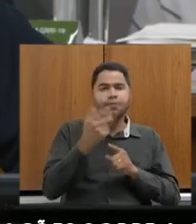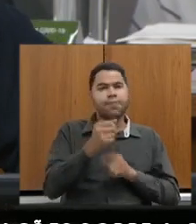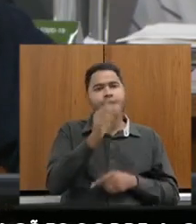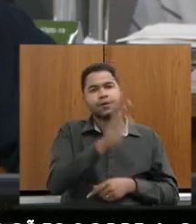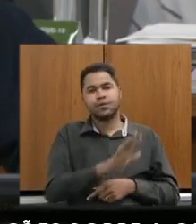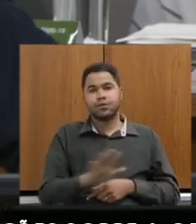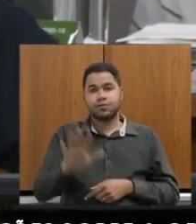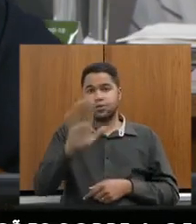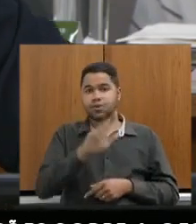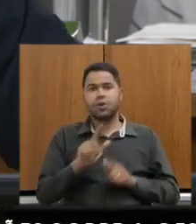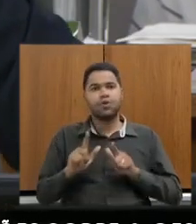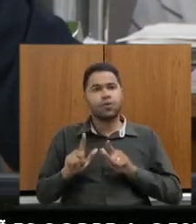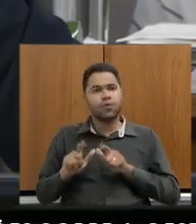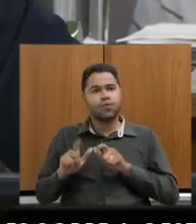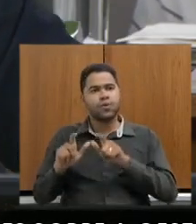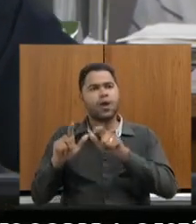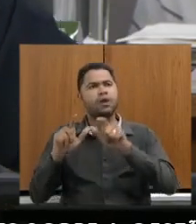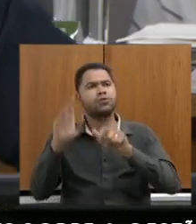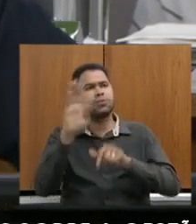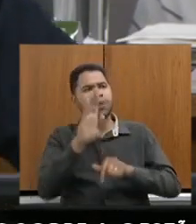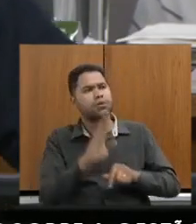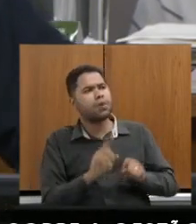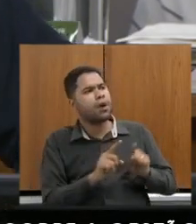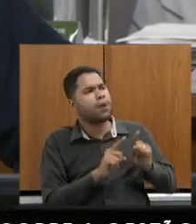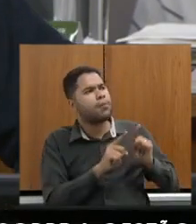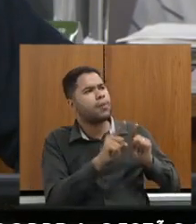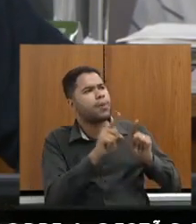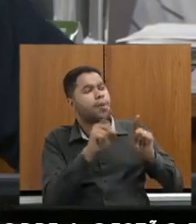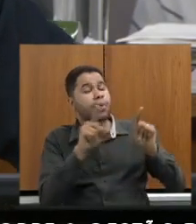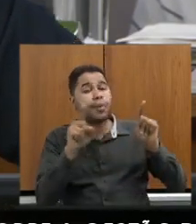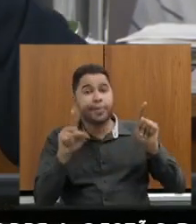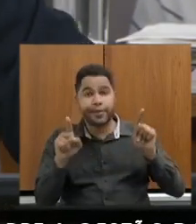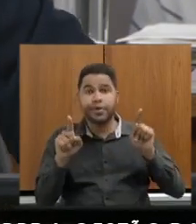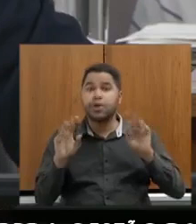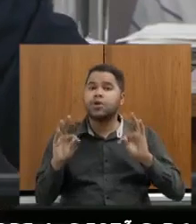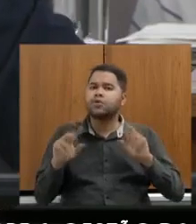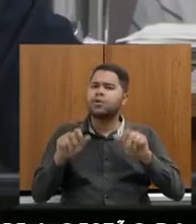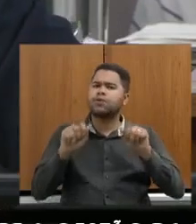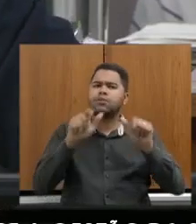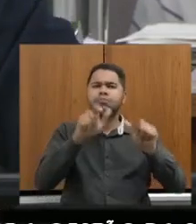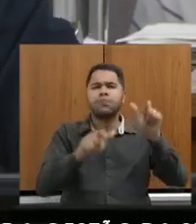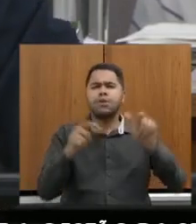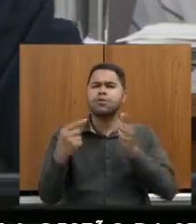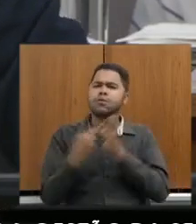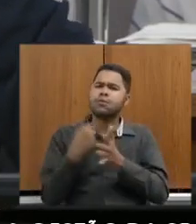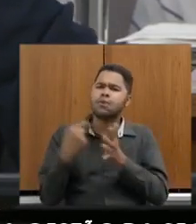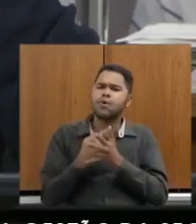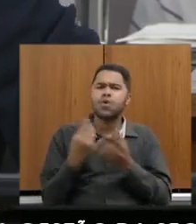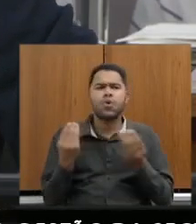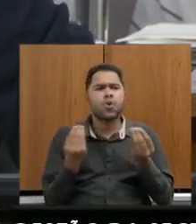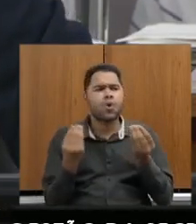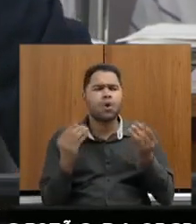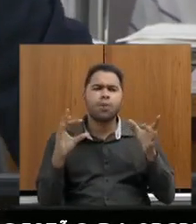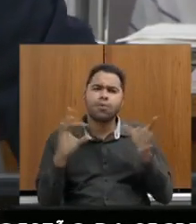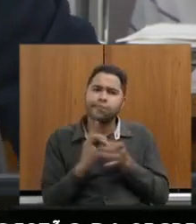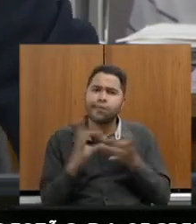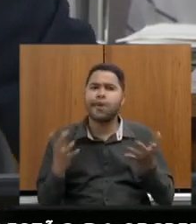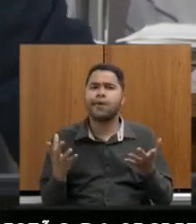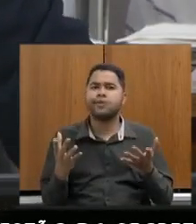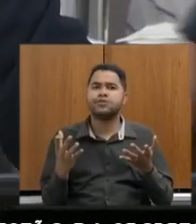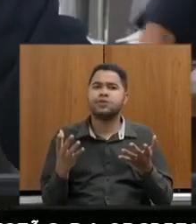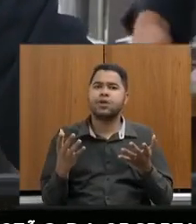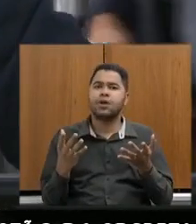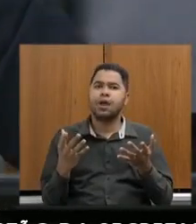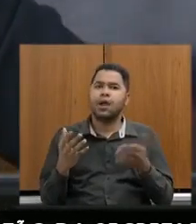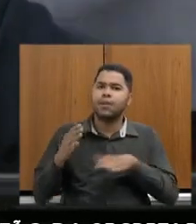então eu viajo literalmente pelo Brasil todo barato e assim todas as pessoas me pergunta como é que a gente consegue unir deve tá João Leite